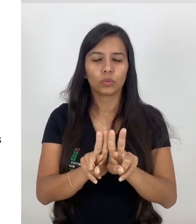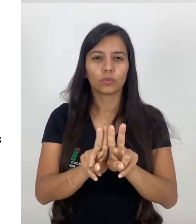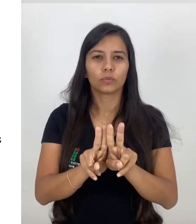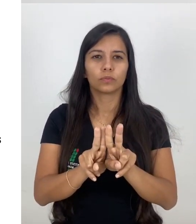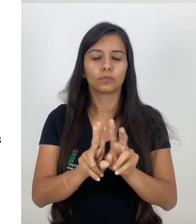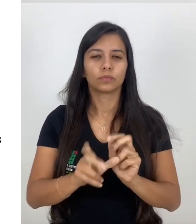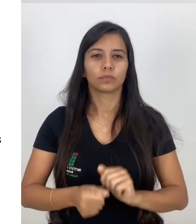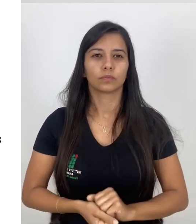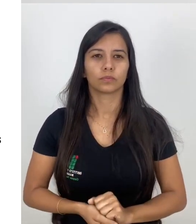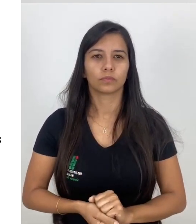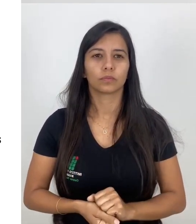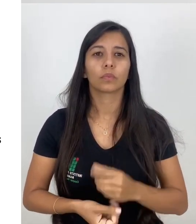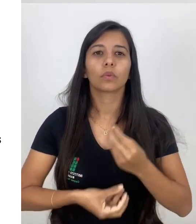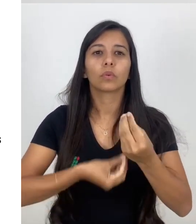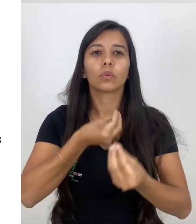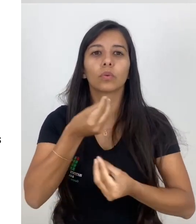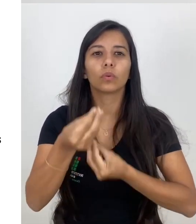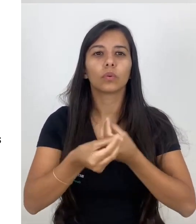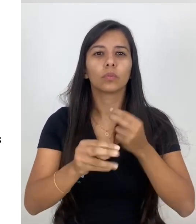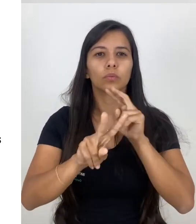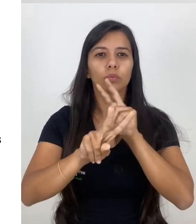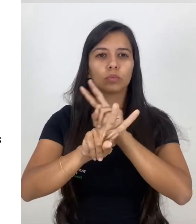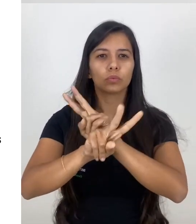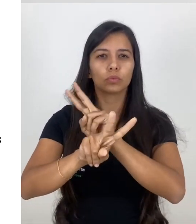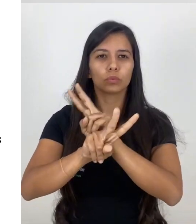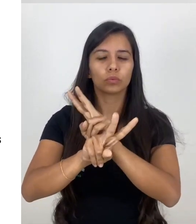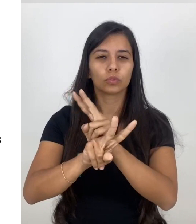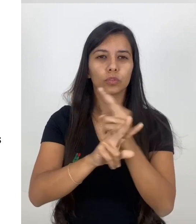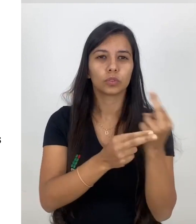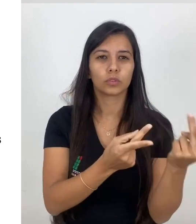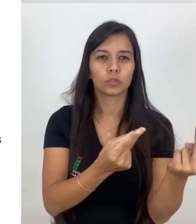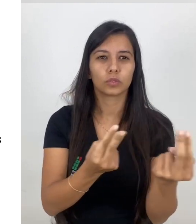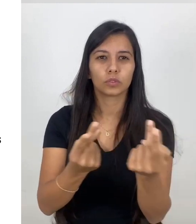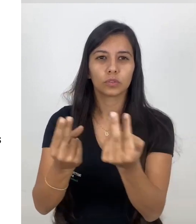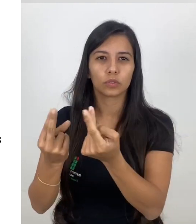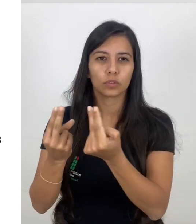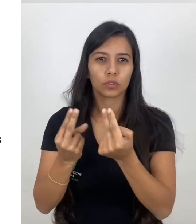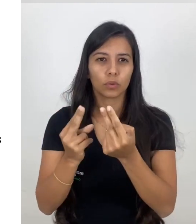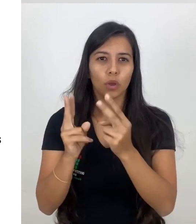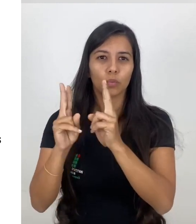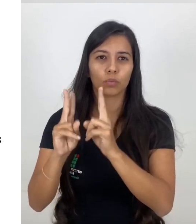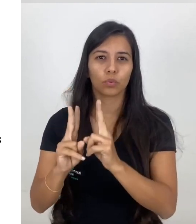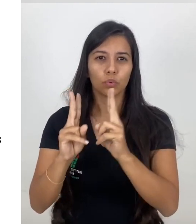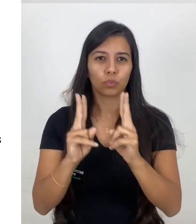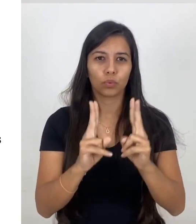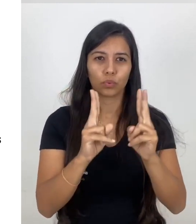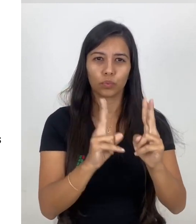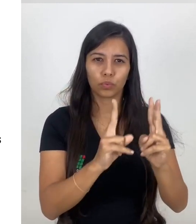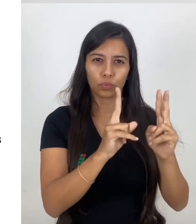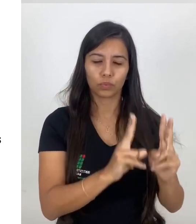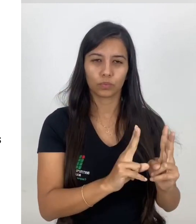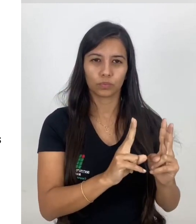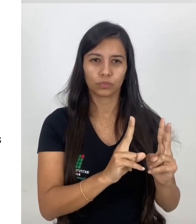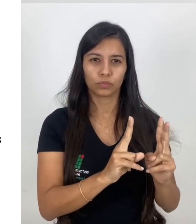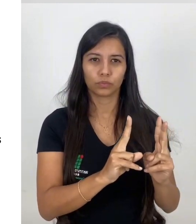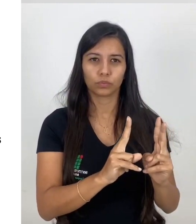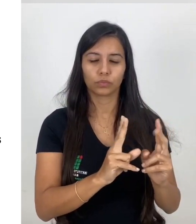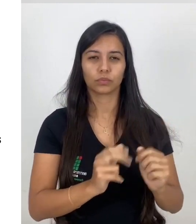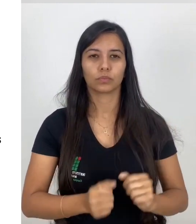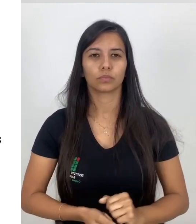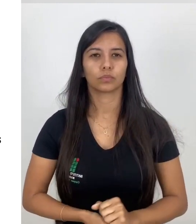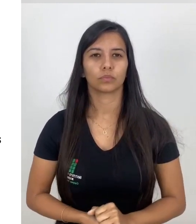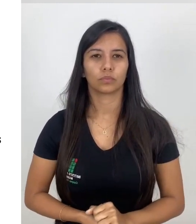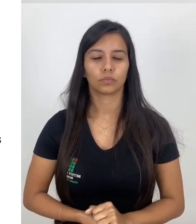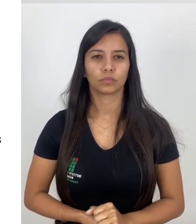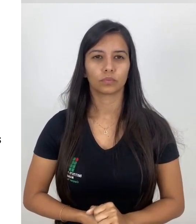gente chama de sinapse, que é como os cromossomos que são iguais, os homólogos, eles se pareiam, eles